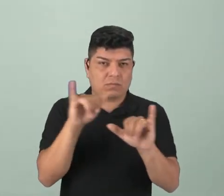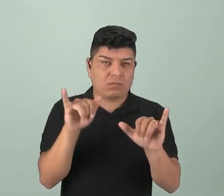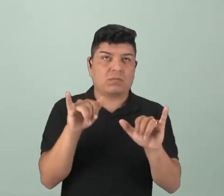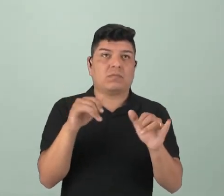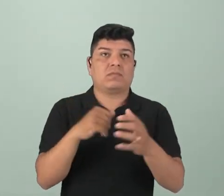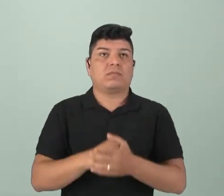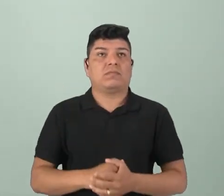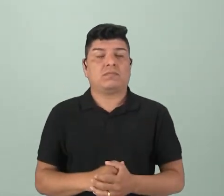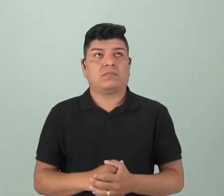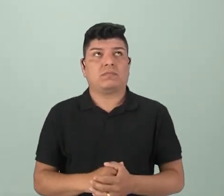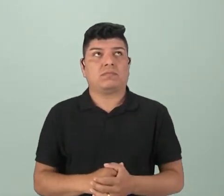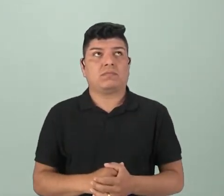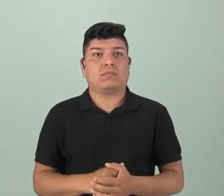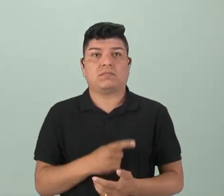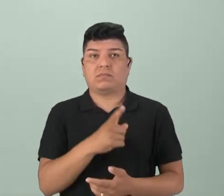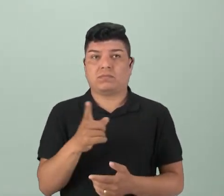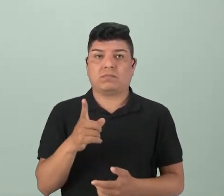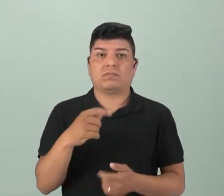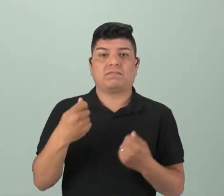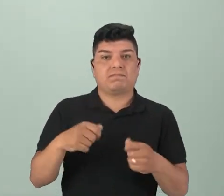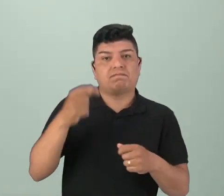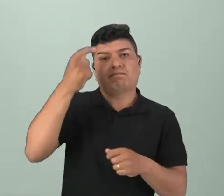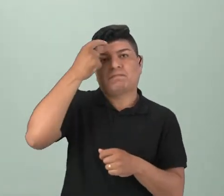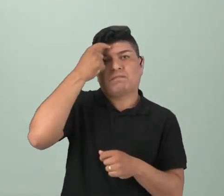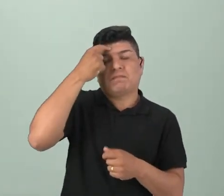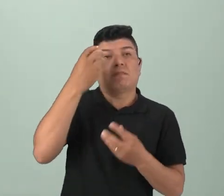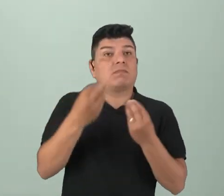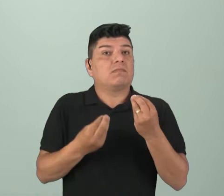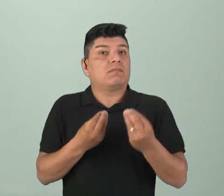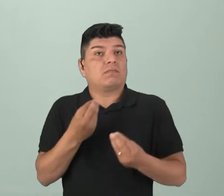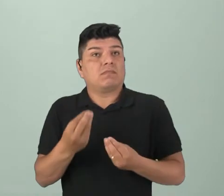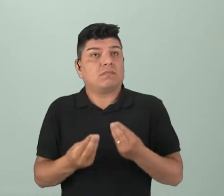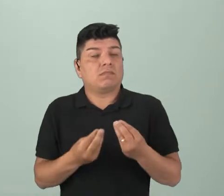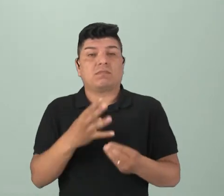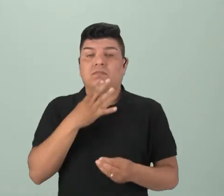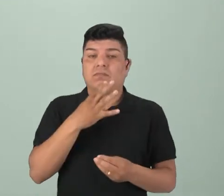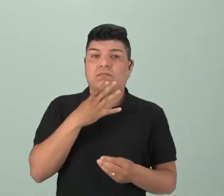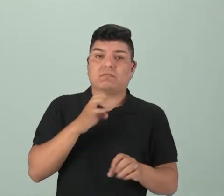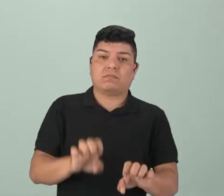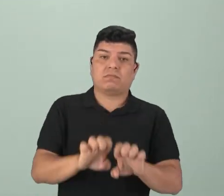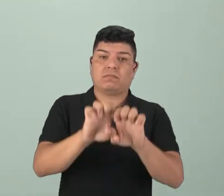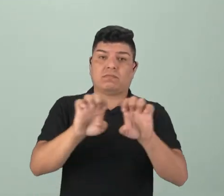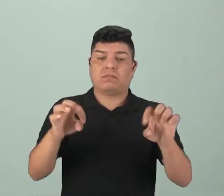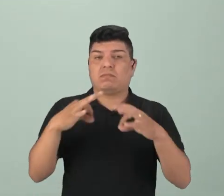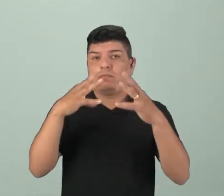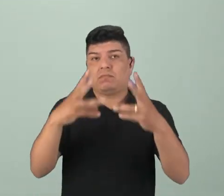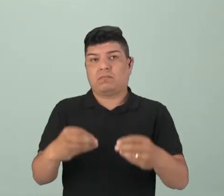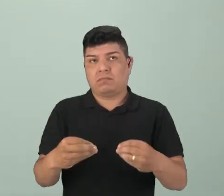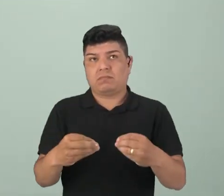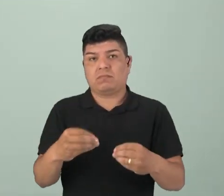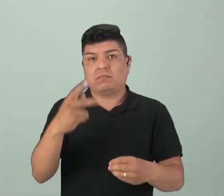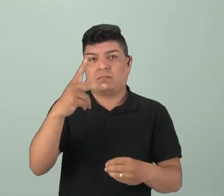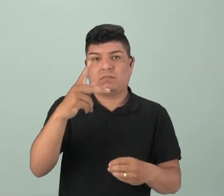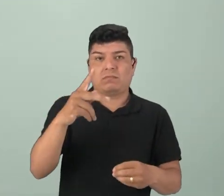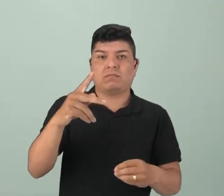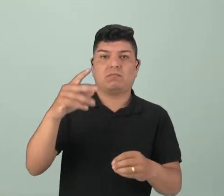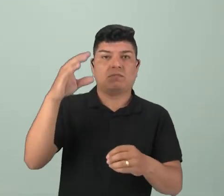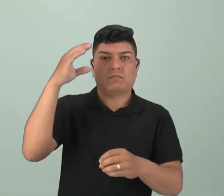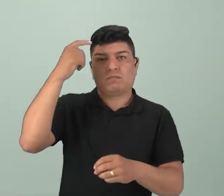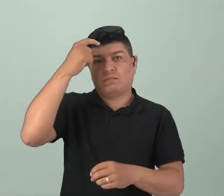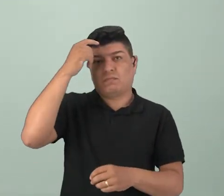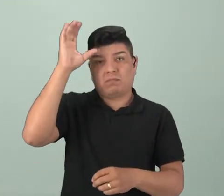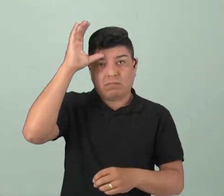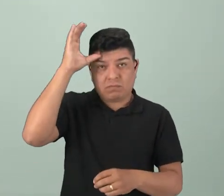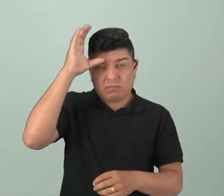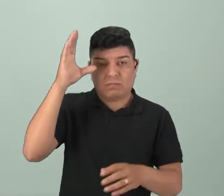notícia, você tem que pensar como que você tem que conhecer essa estrutura e levar a sua linha de raciocínio em